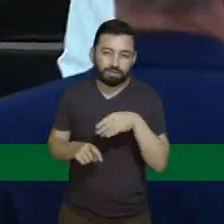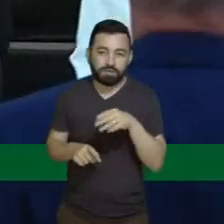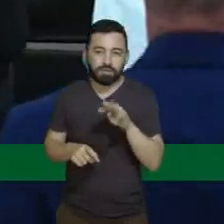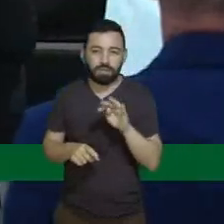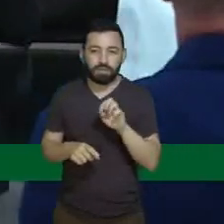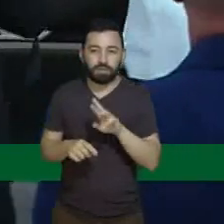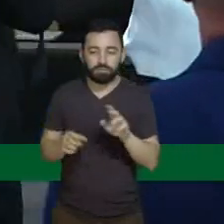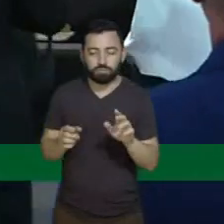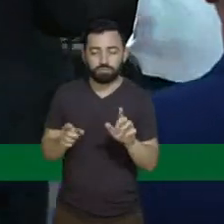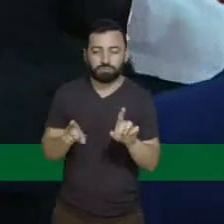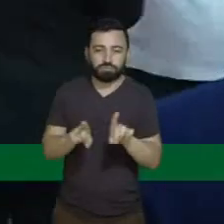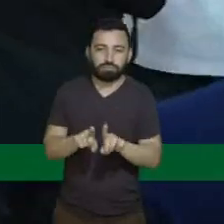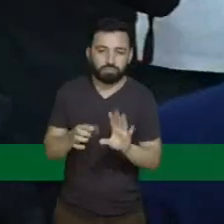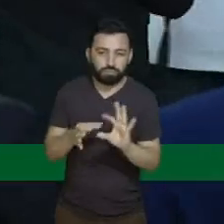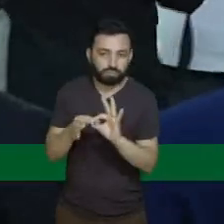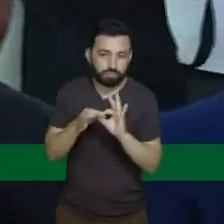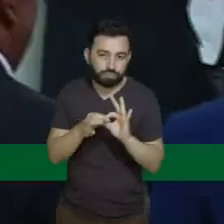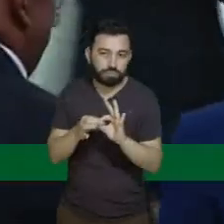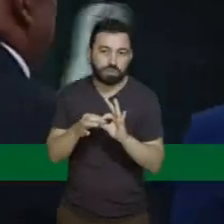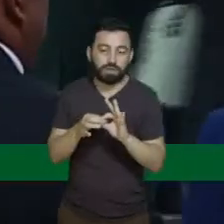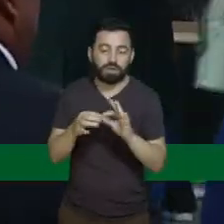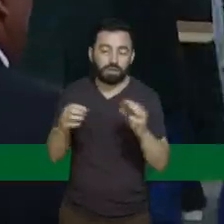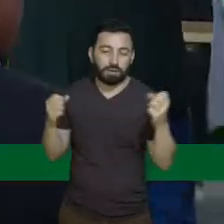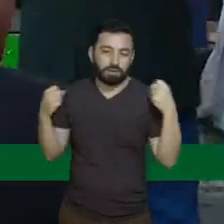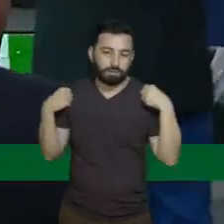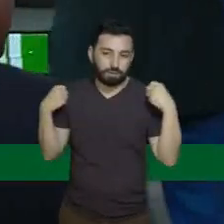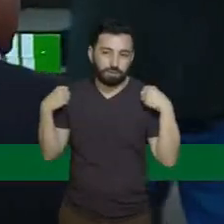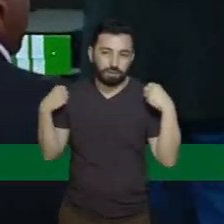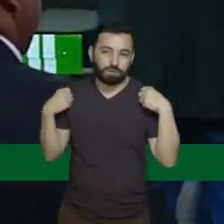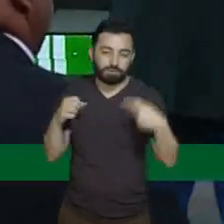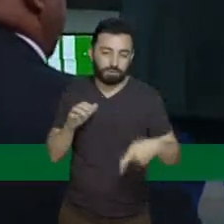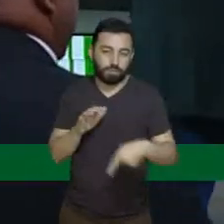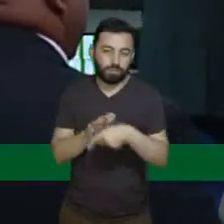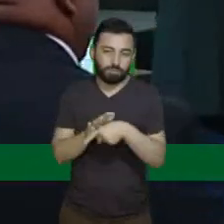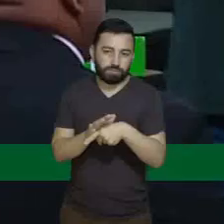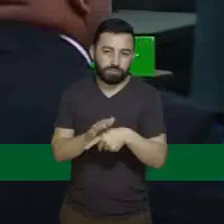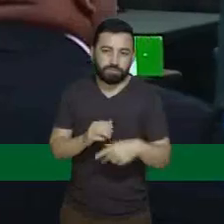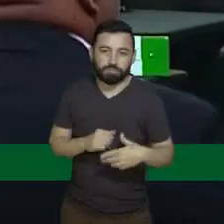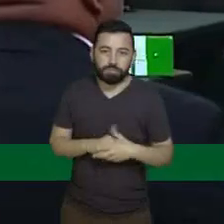que é a Chapecoense. Esse é o nosso grande oeste do estado de Santa Catarina.